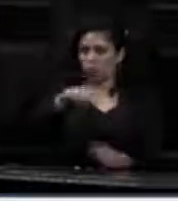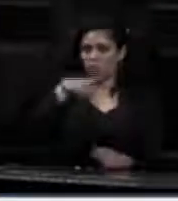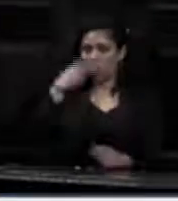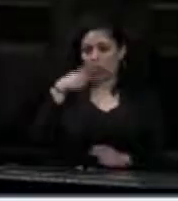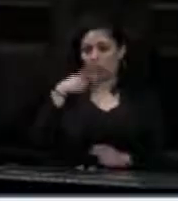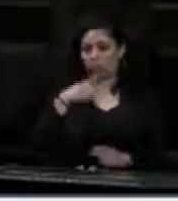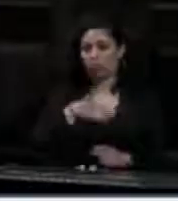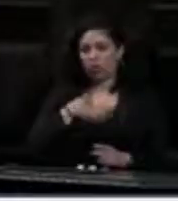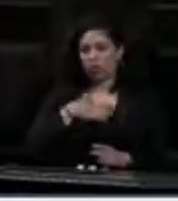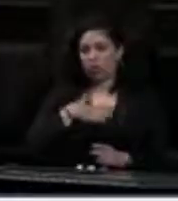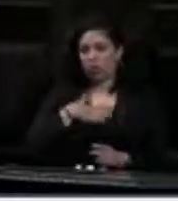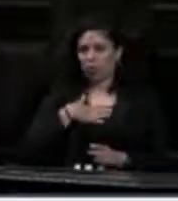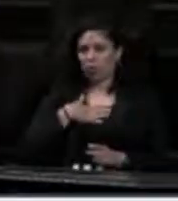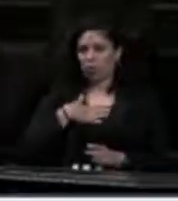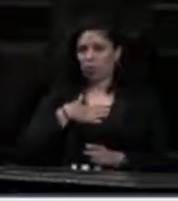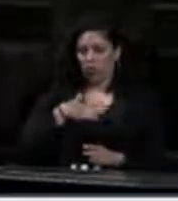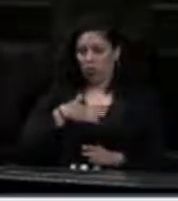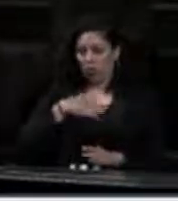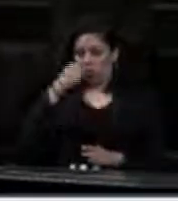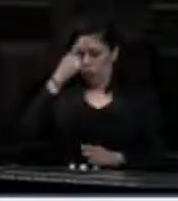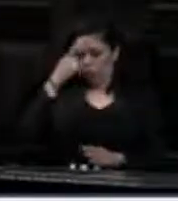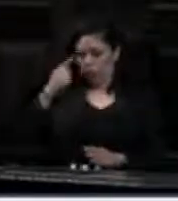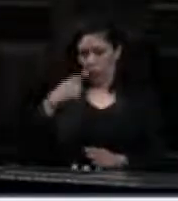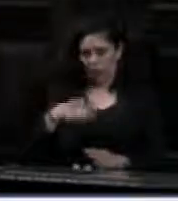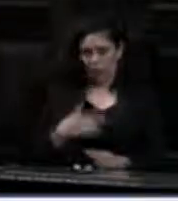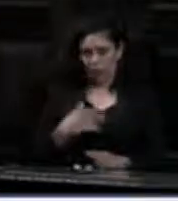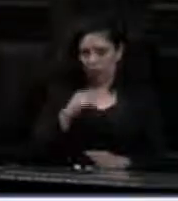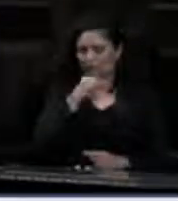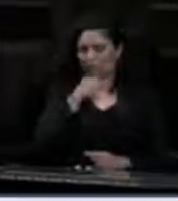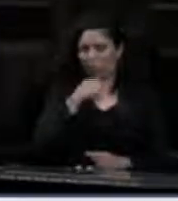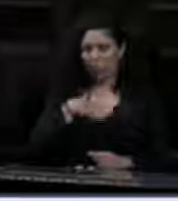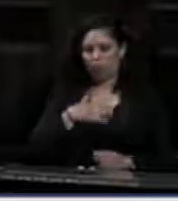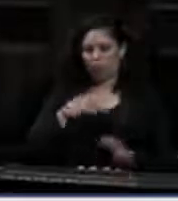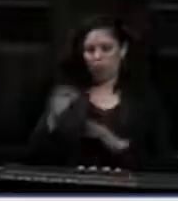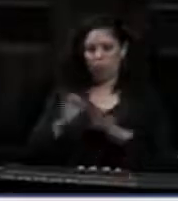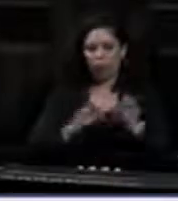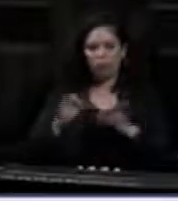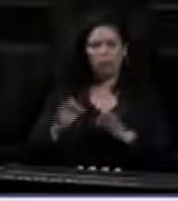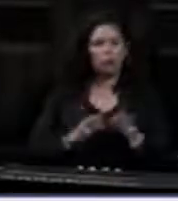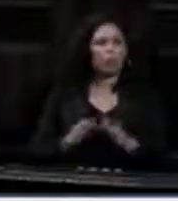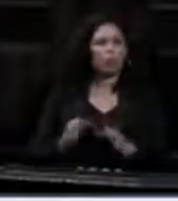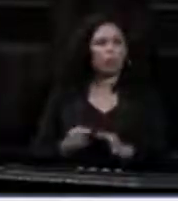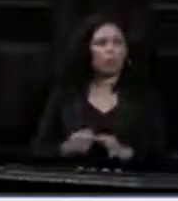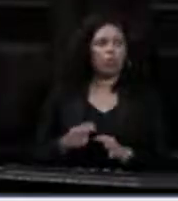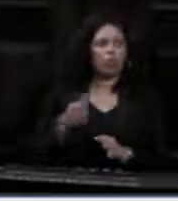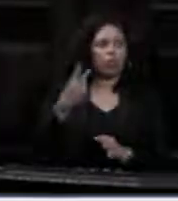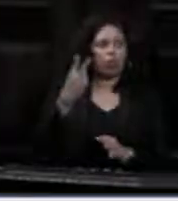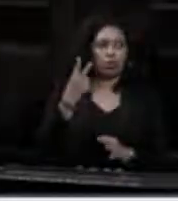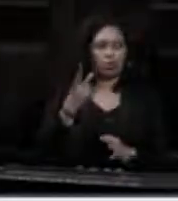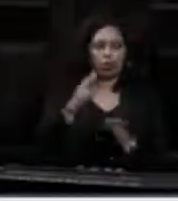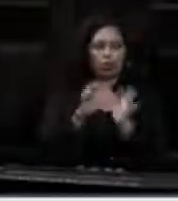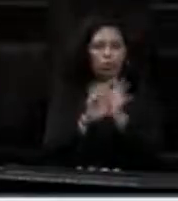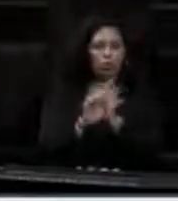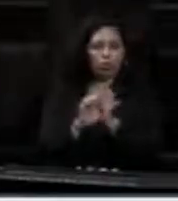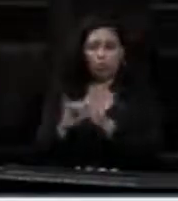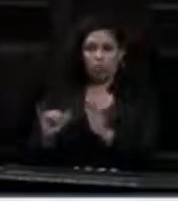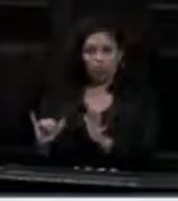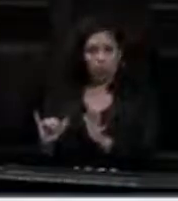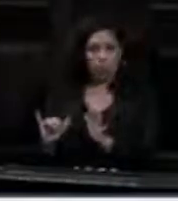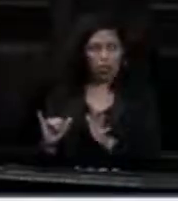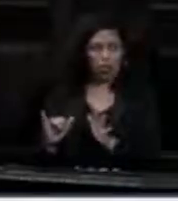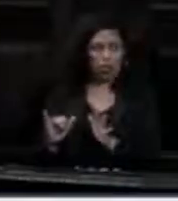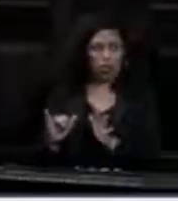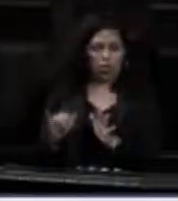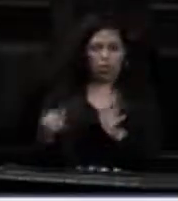vou falar pelos demais, falo por mim. Eu sou autor de, se não me engano, apenas 2 leis referentes a